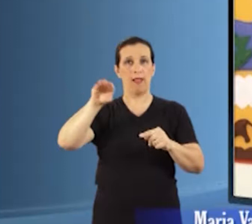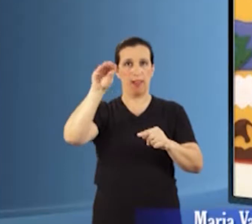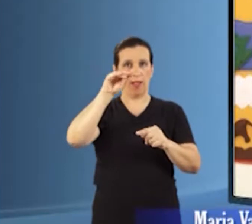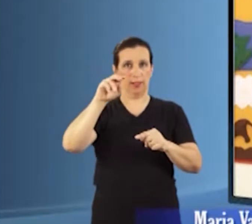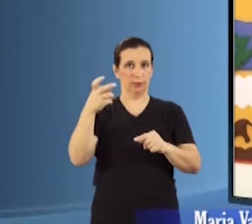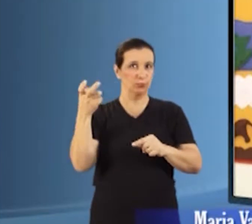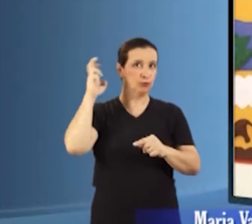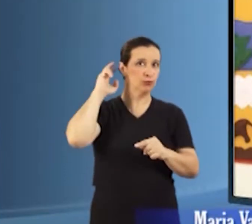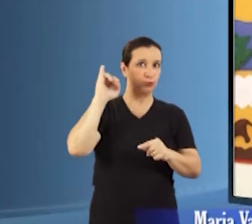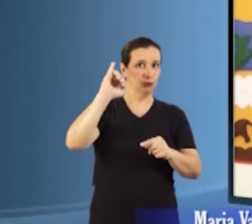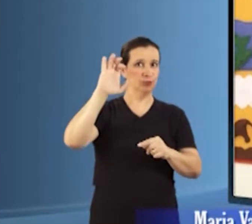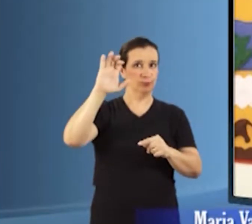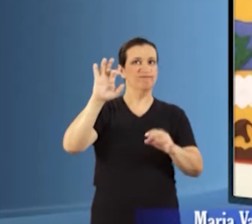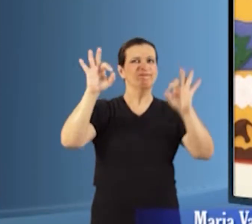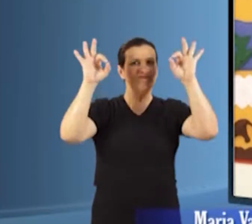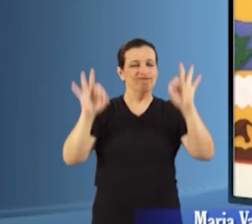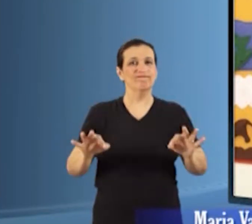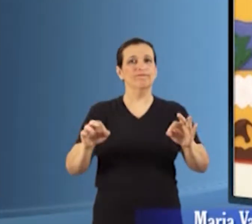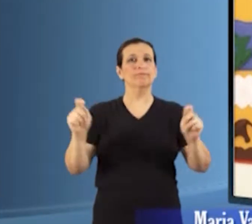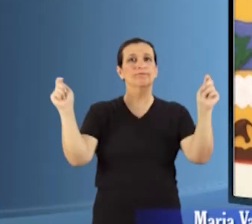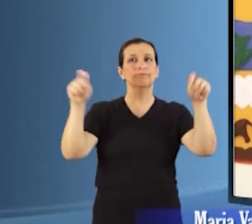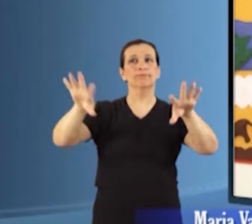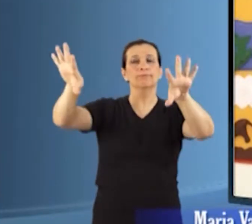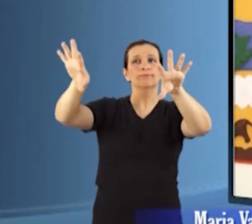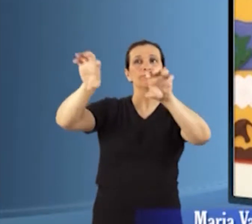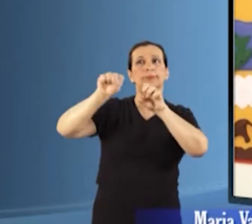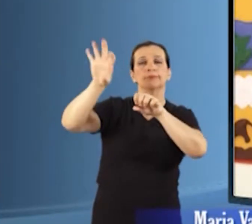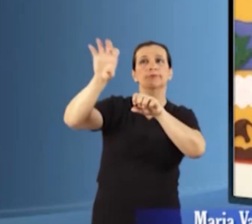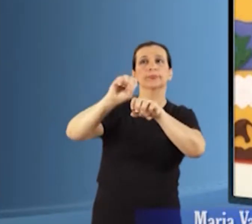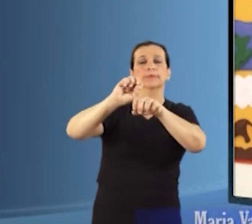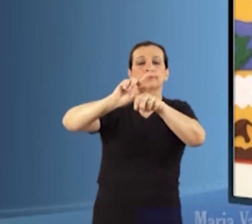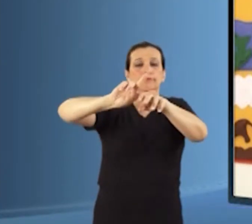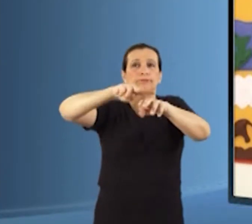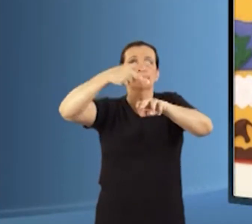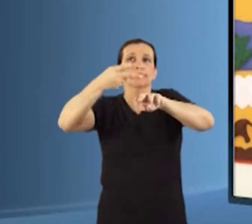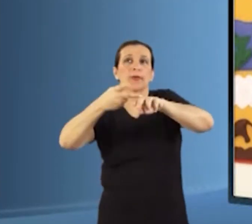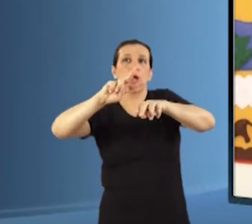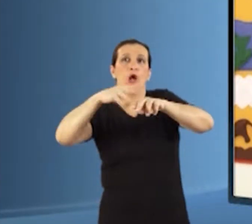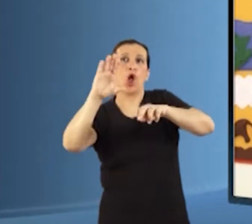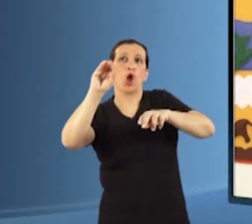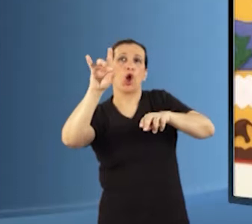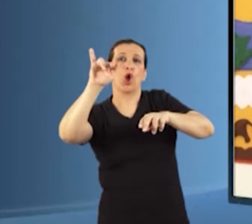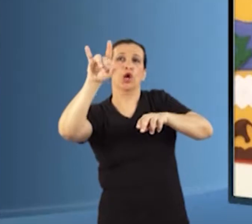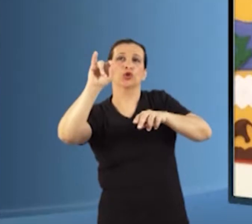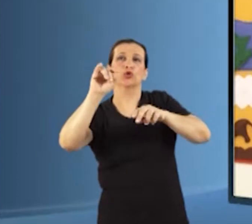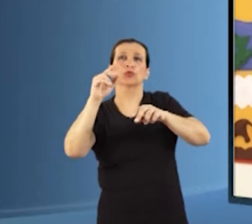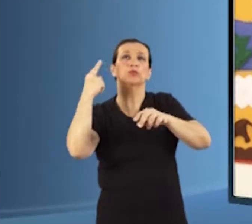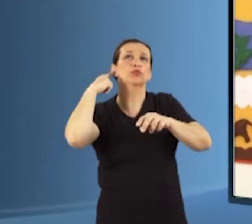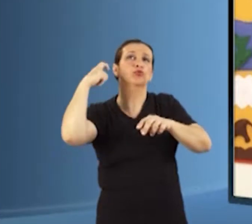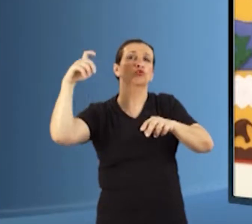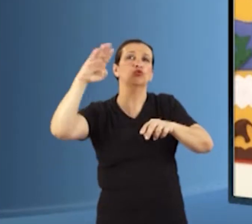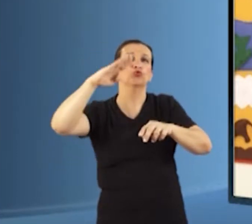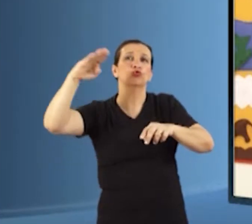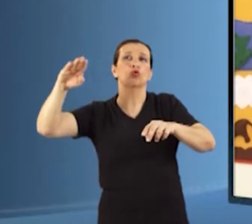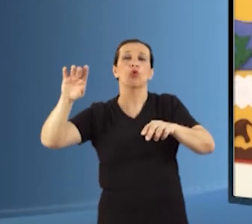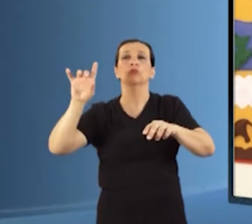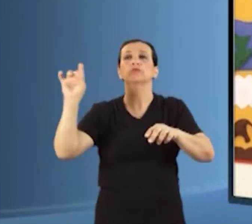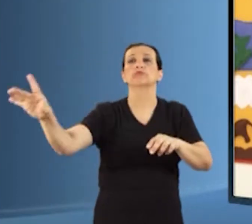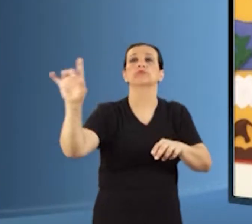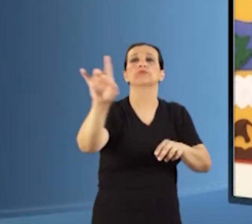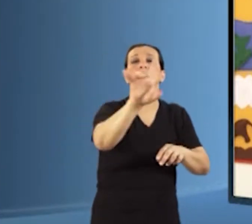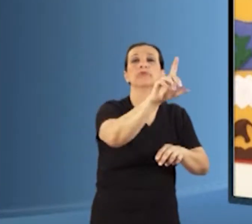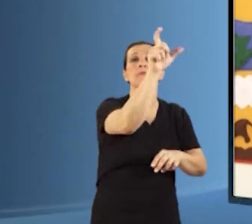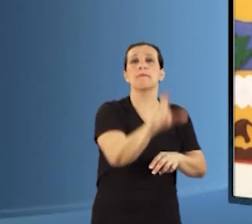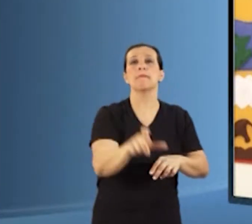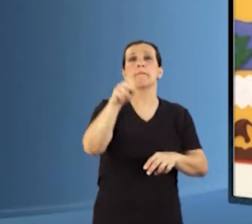fala do implante coclear efetivamente processe e codifique os sons de fala de acordo com as